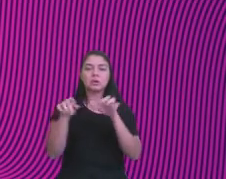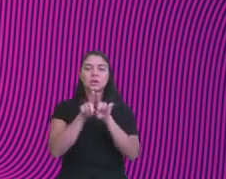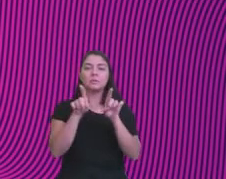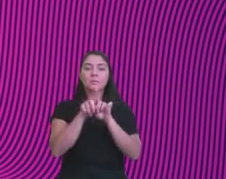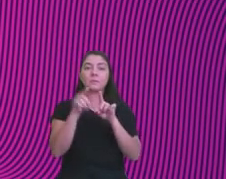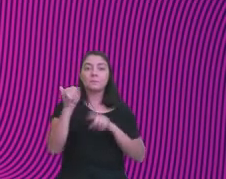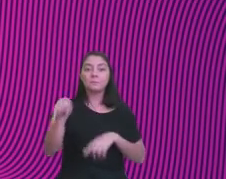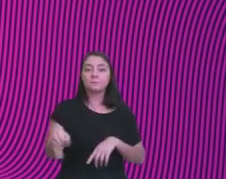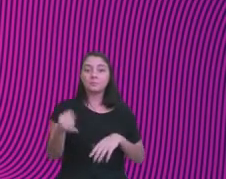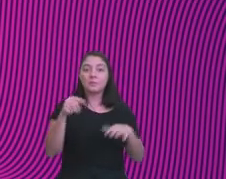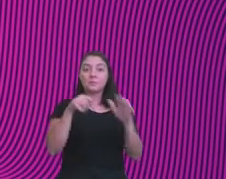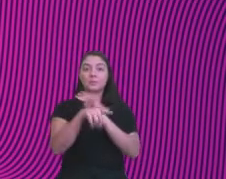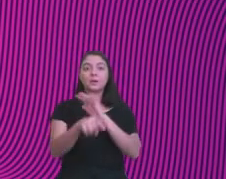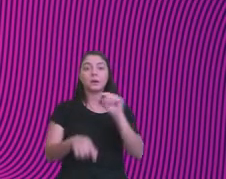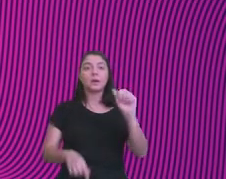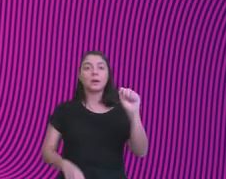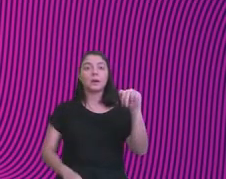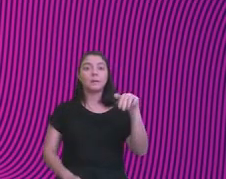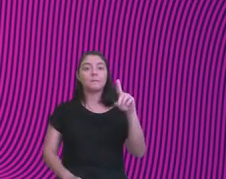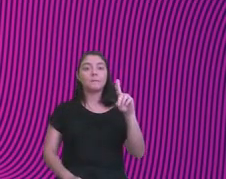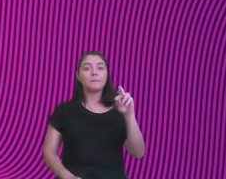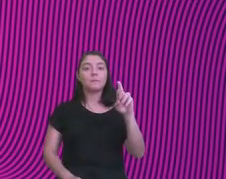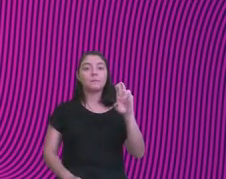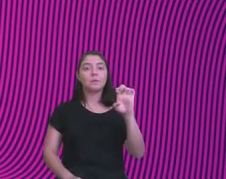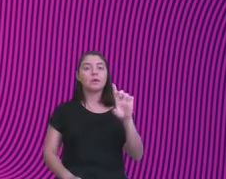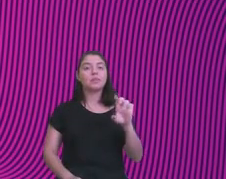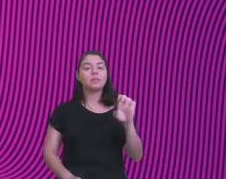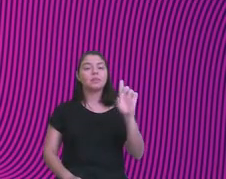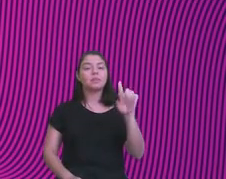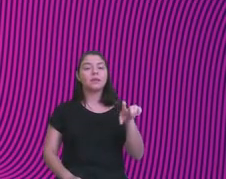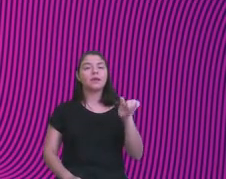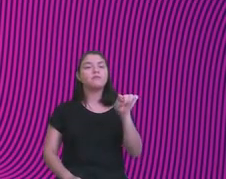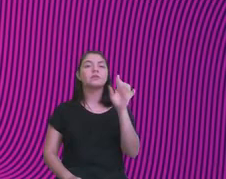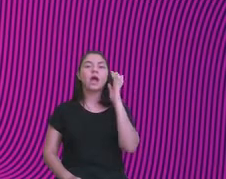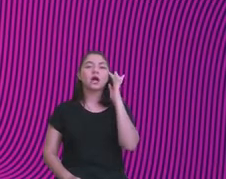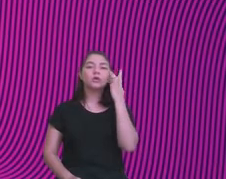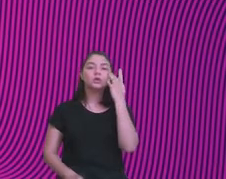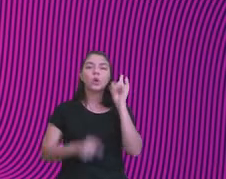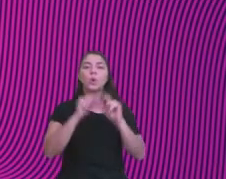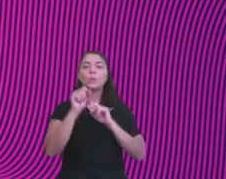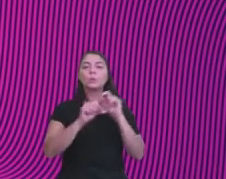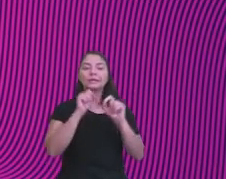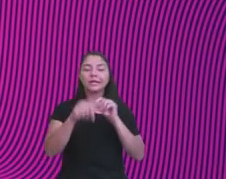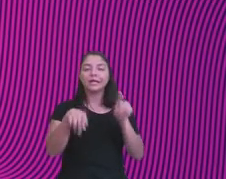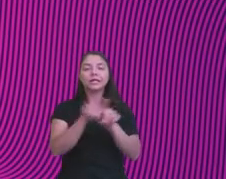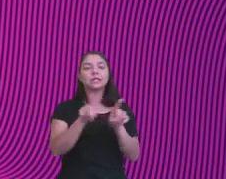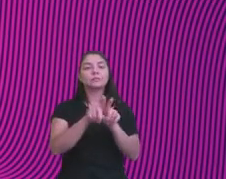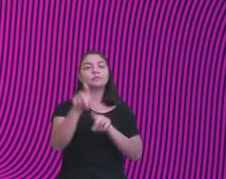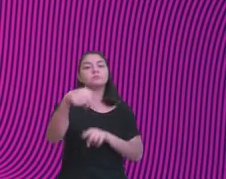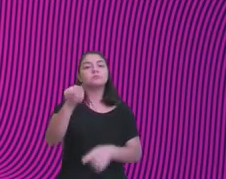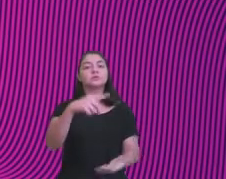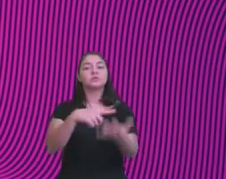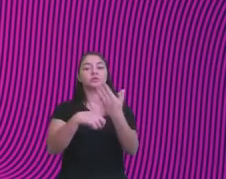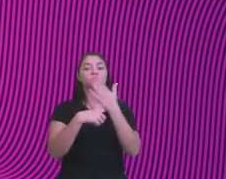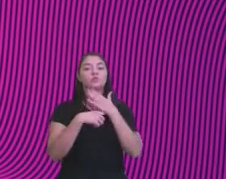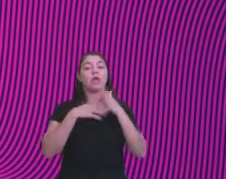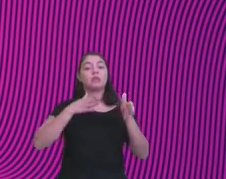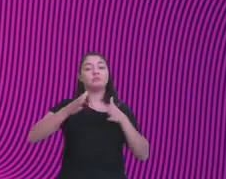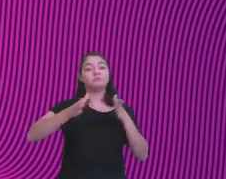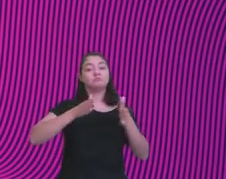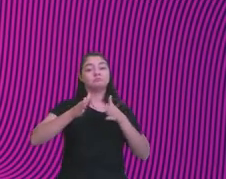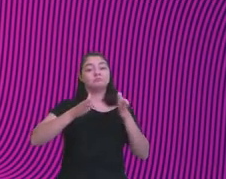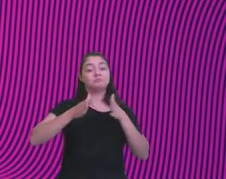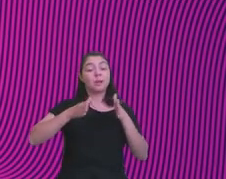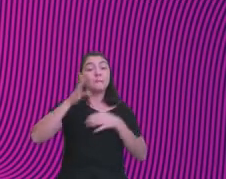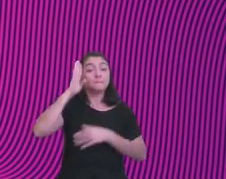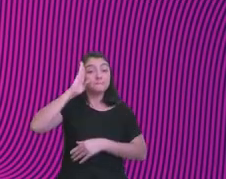ele achou dessas lesões e como ele poderia ajudar a gente nesse período, principalmente pensando que esse